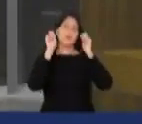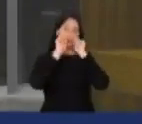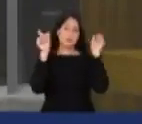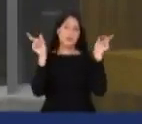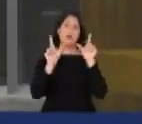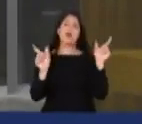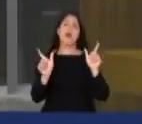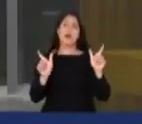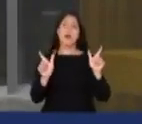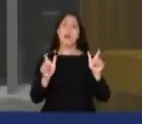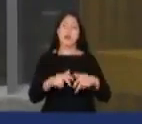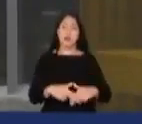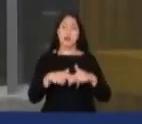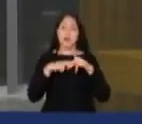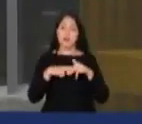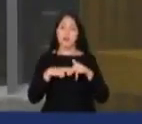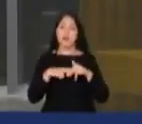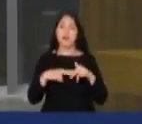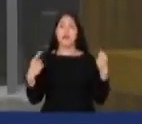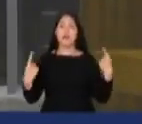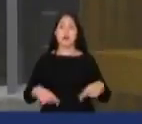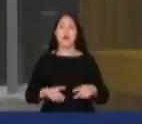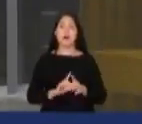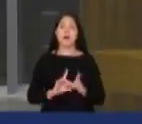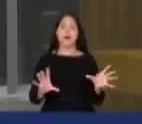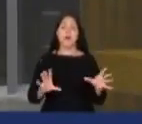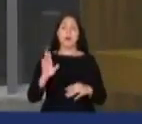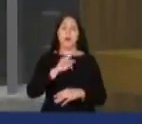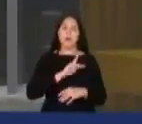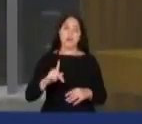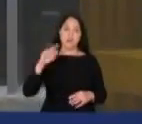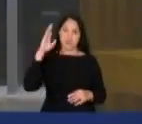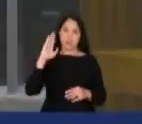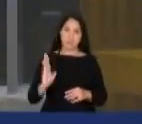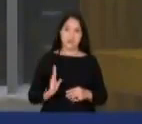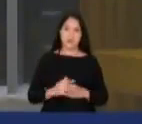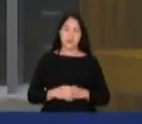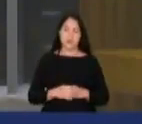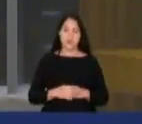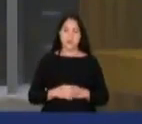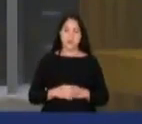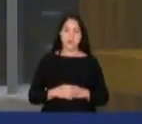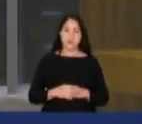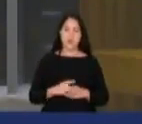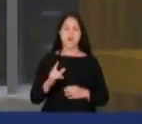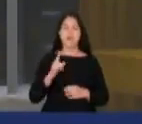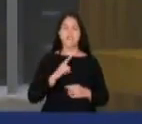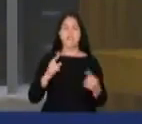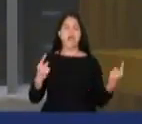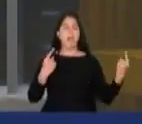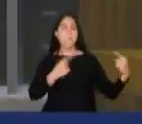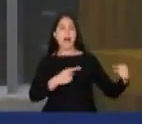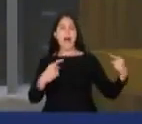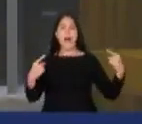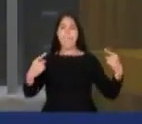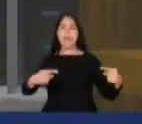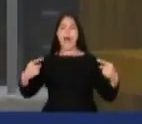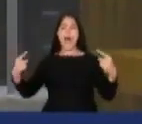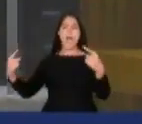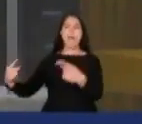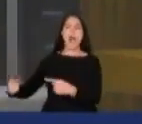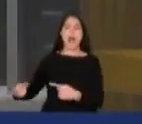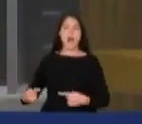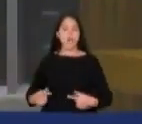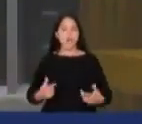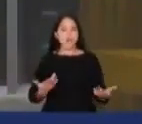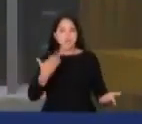atos antidemocráticos do presidente. Continua a carta. Ataques infundados e desacompanhados de